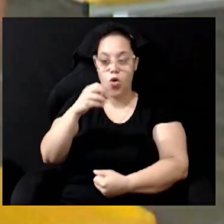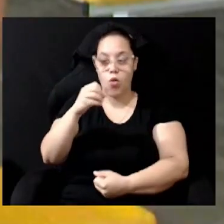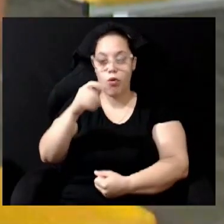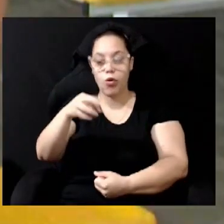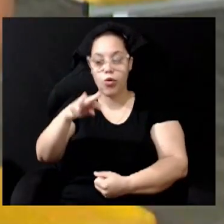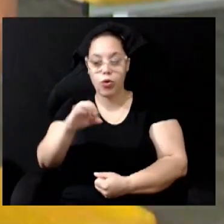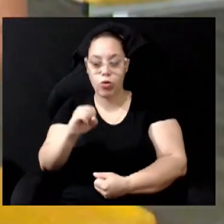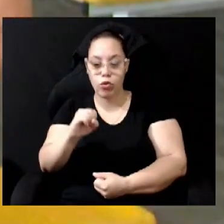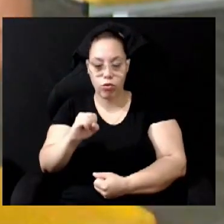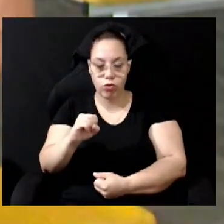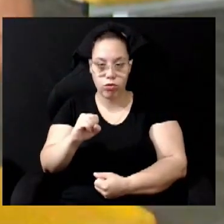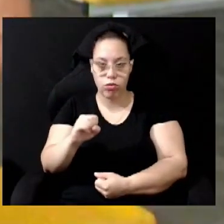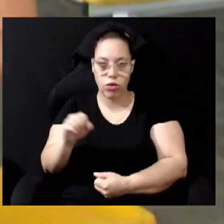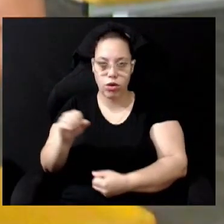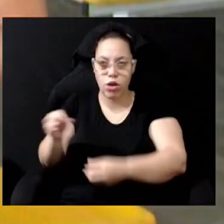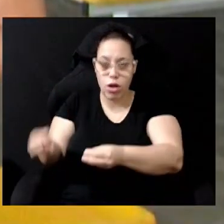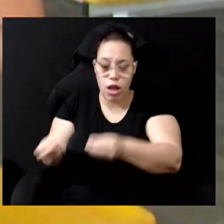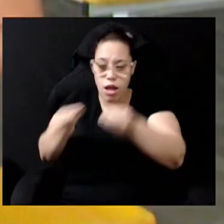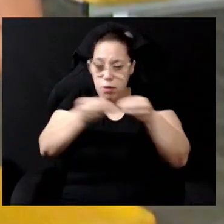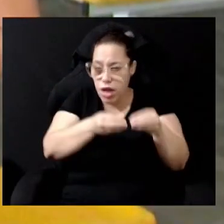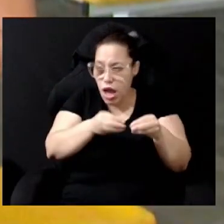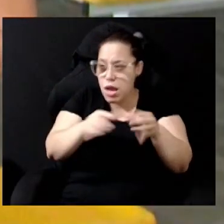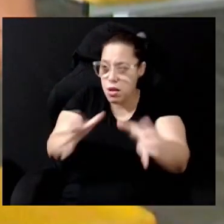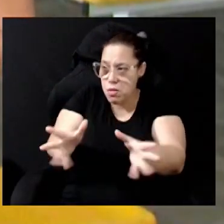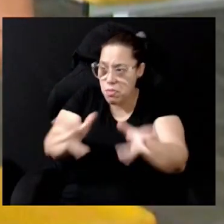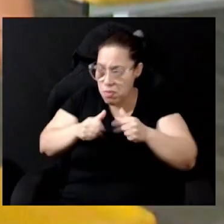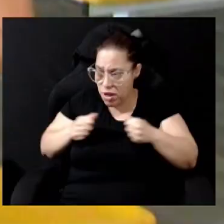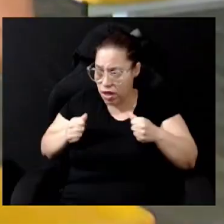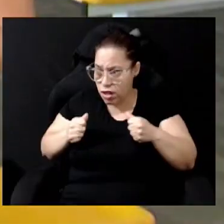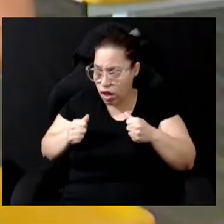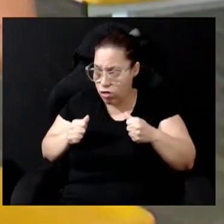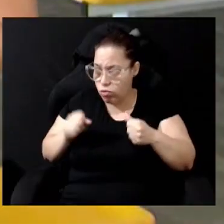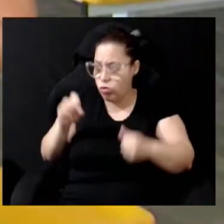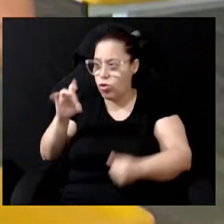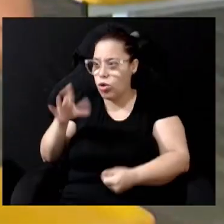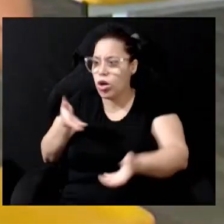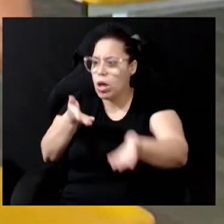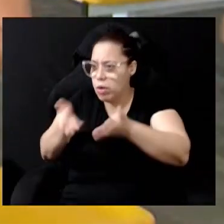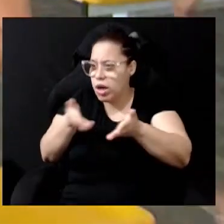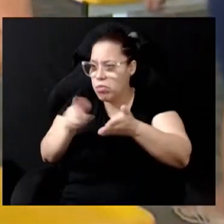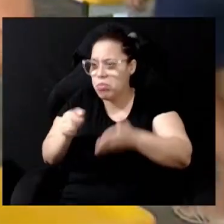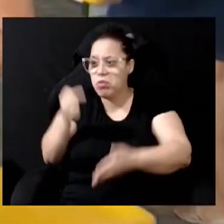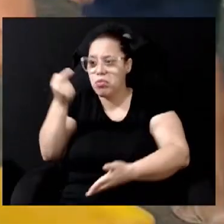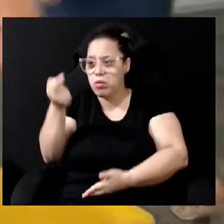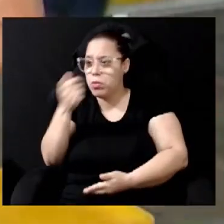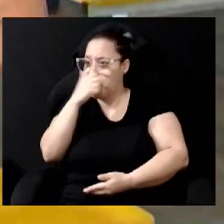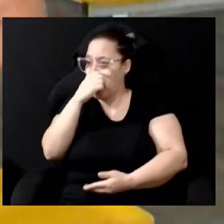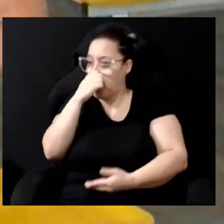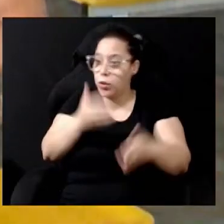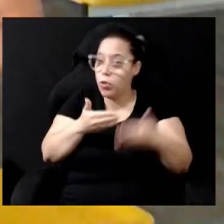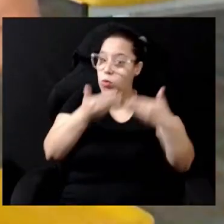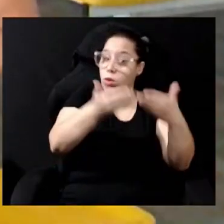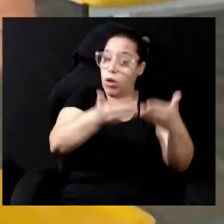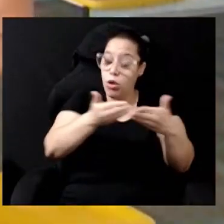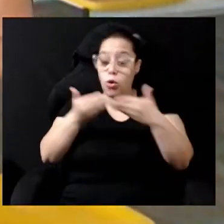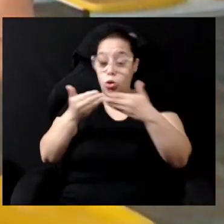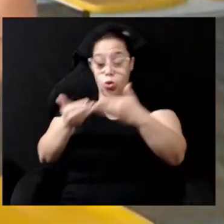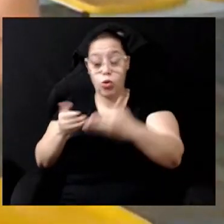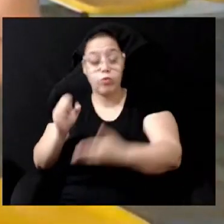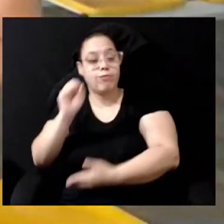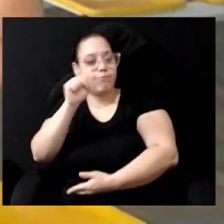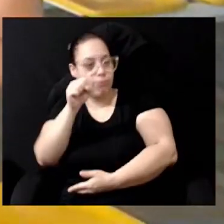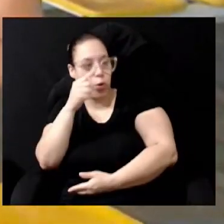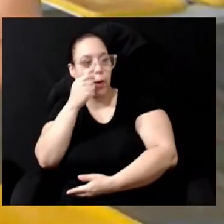pegar emprestado com alguém, conseguir numa ONG só por aquele momento e depois até disponibilizar para outros, né? Isso,